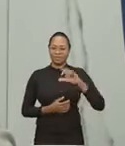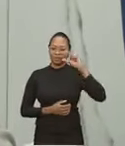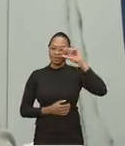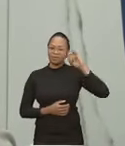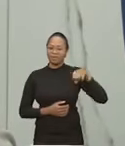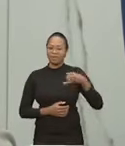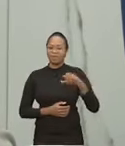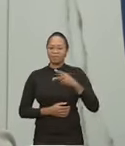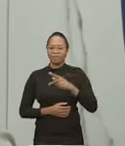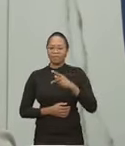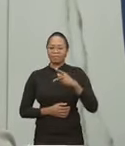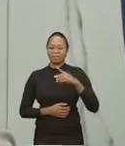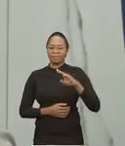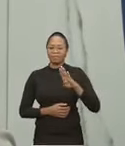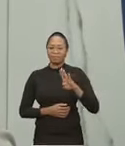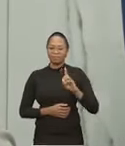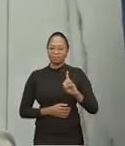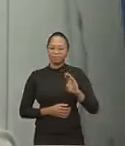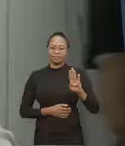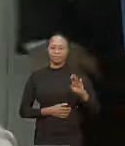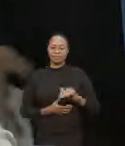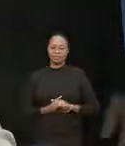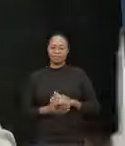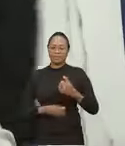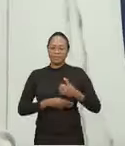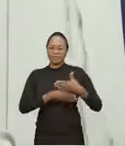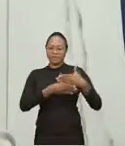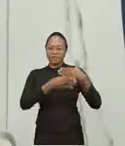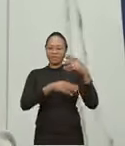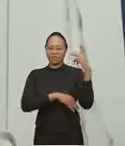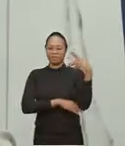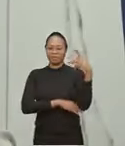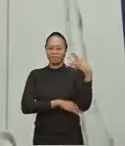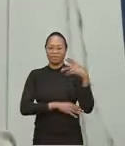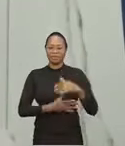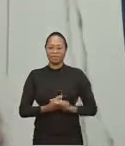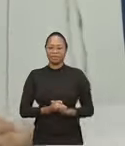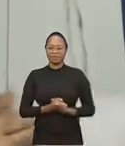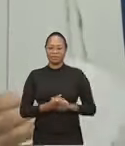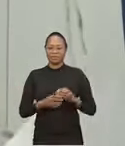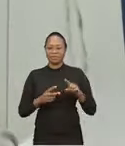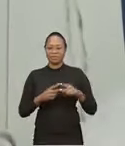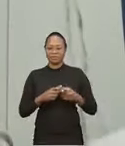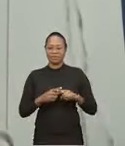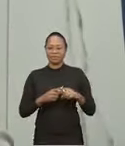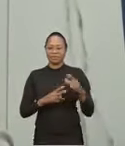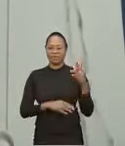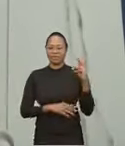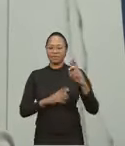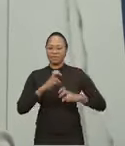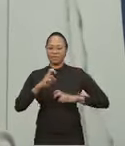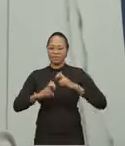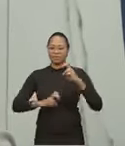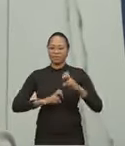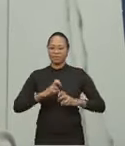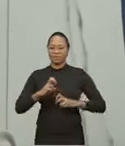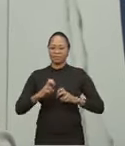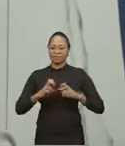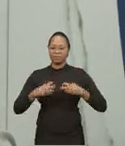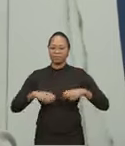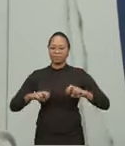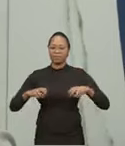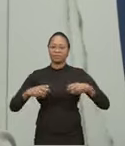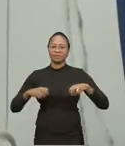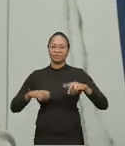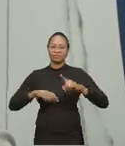PSDB, indica ao chefe do Poder Executivo Municipal construção de uma praça pública com instalação de parque infantil,